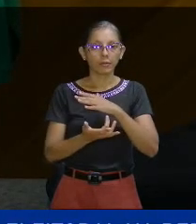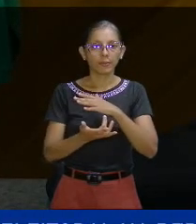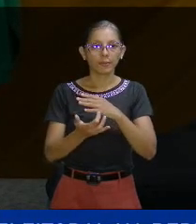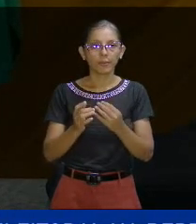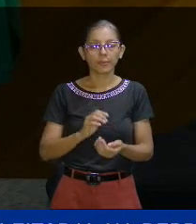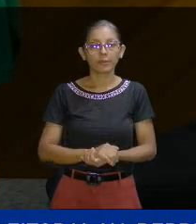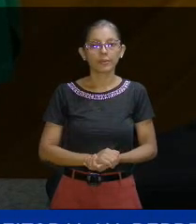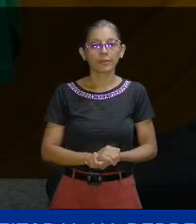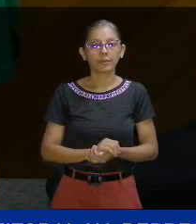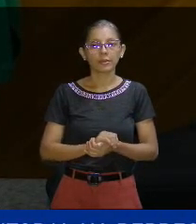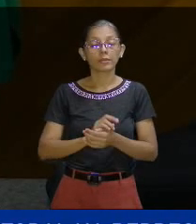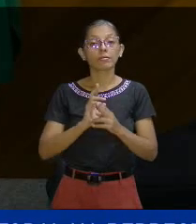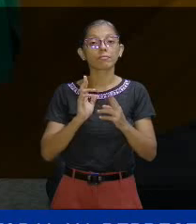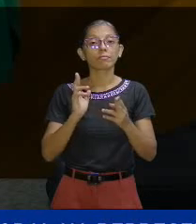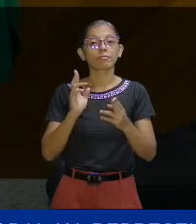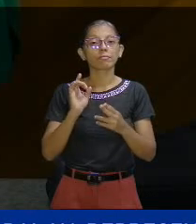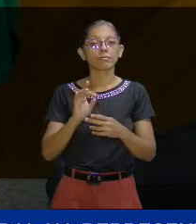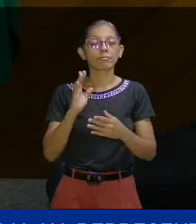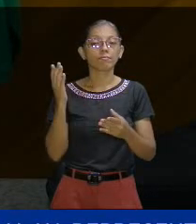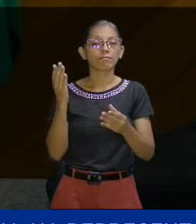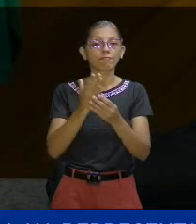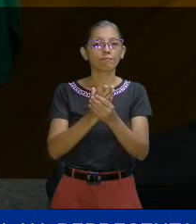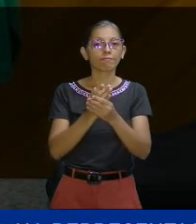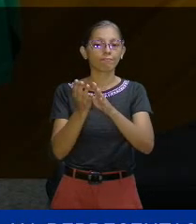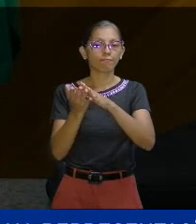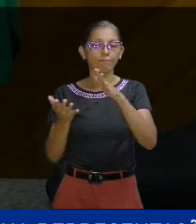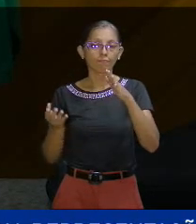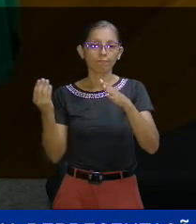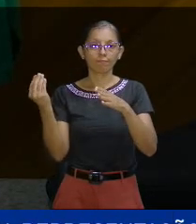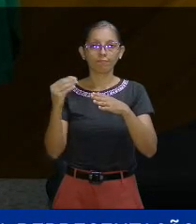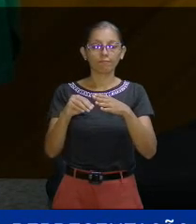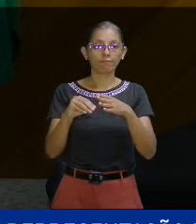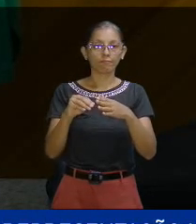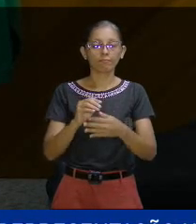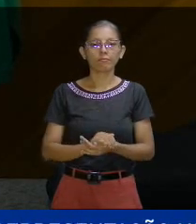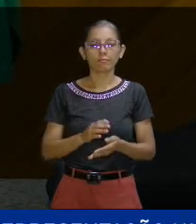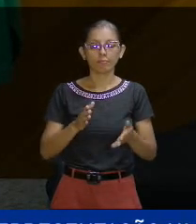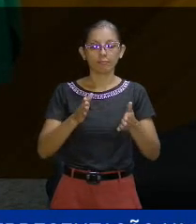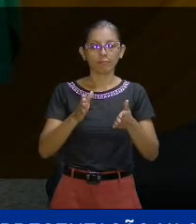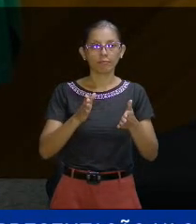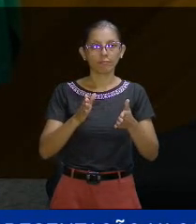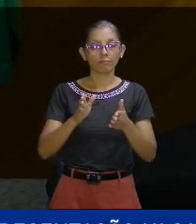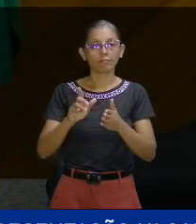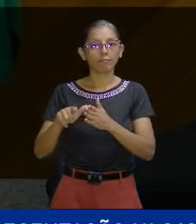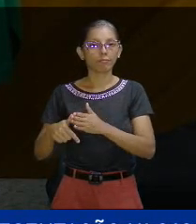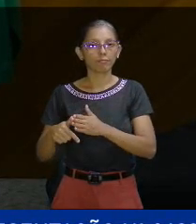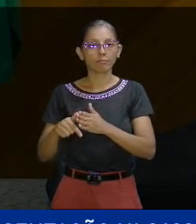nos autos, a 2 dias do pleito eleitoral. Então, logo observa-se o seu benefício.